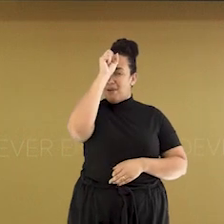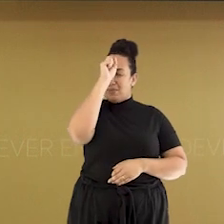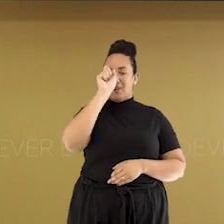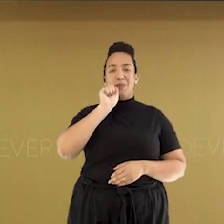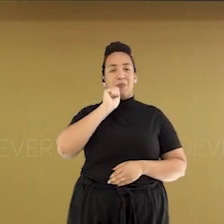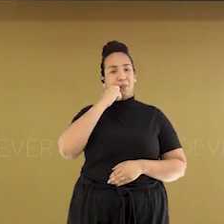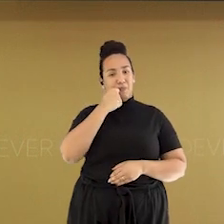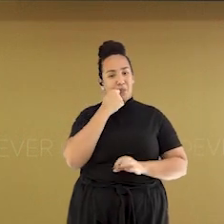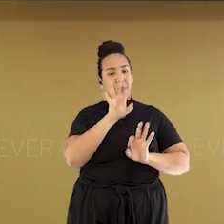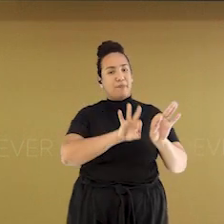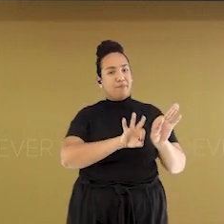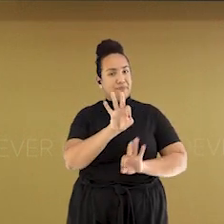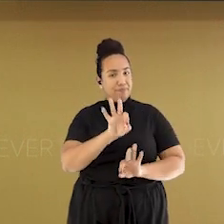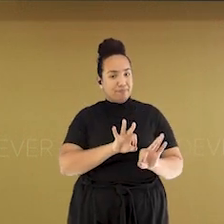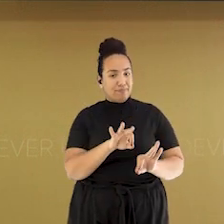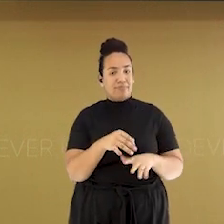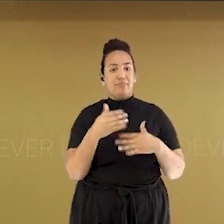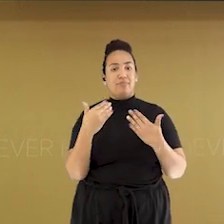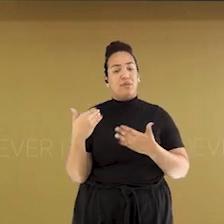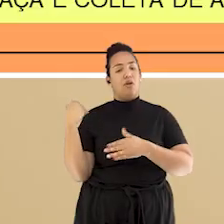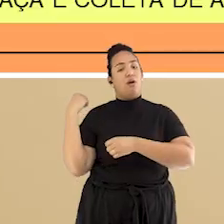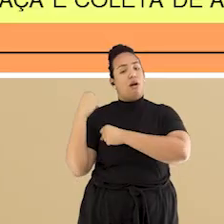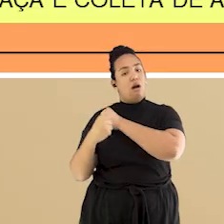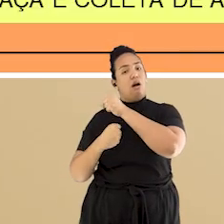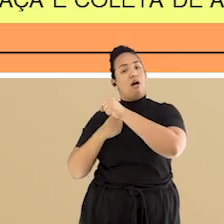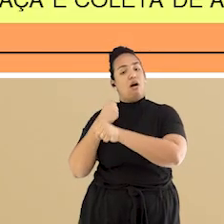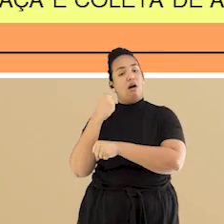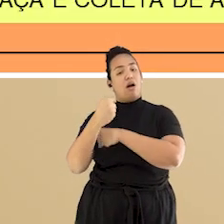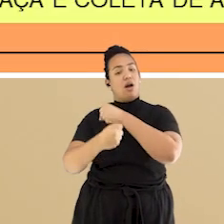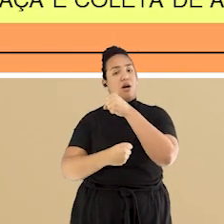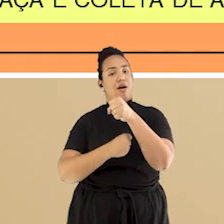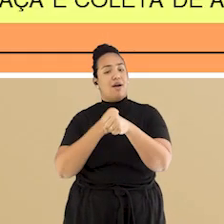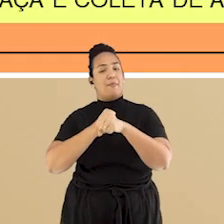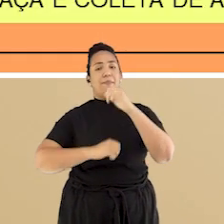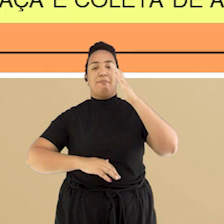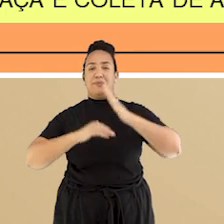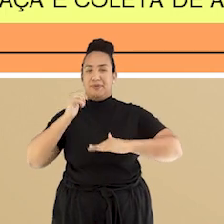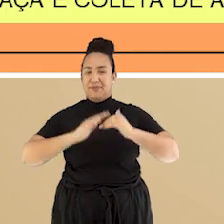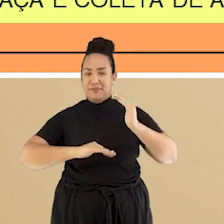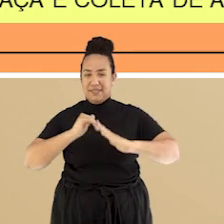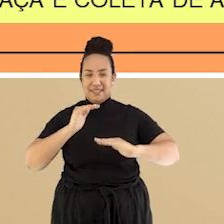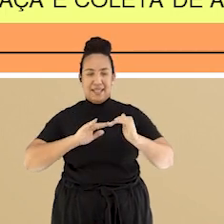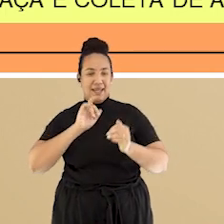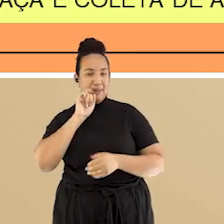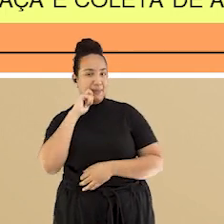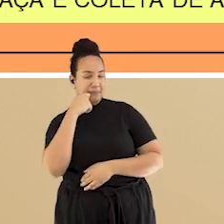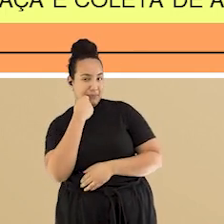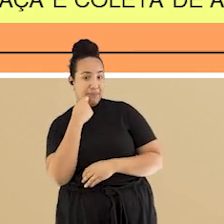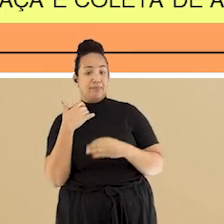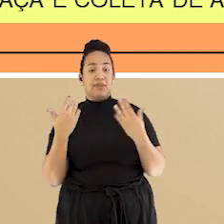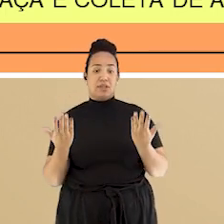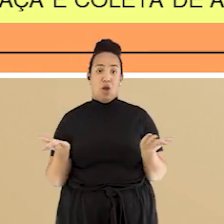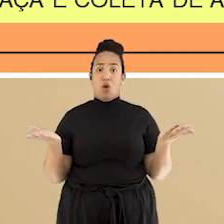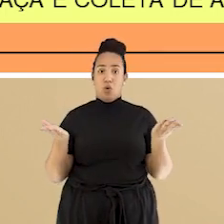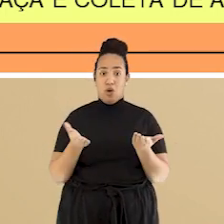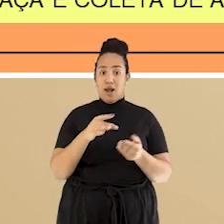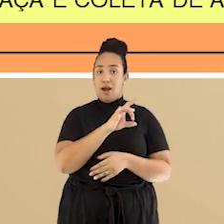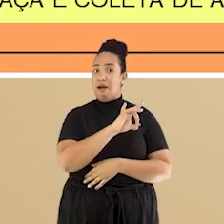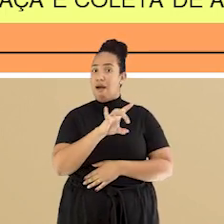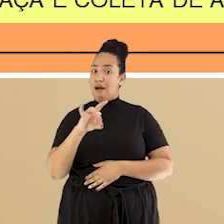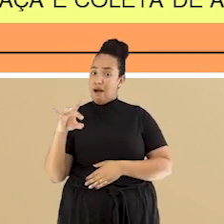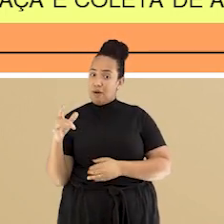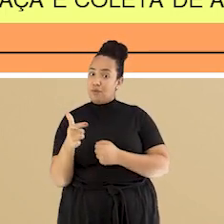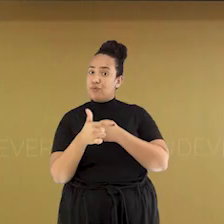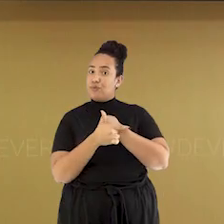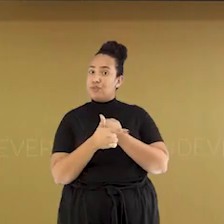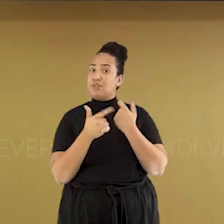passava os anos e anos como padeiro. Assim, cada um tinha o seu papel na sociedade. E hoje, será que ainda